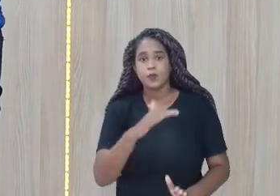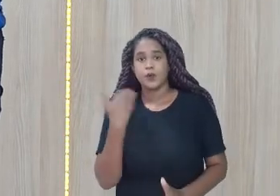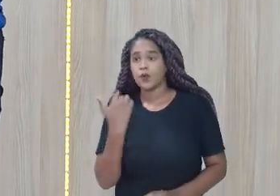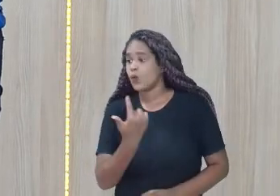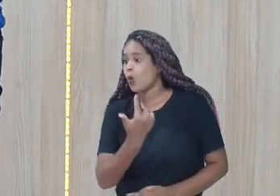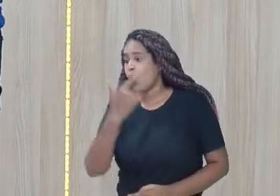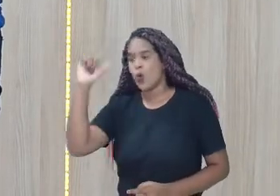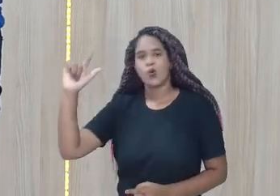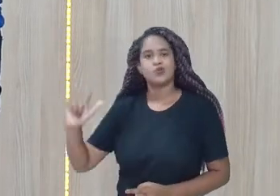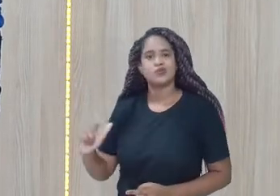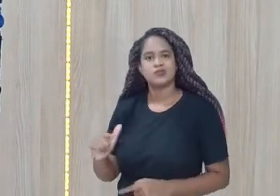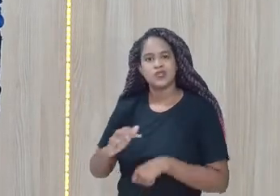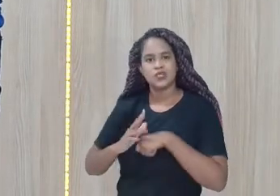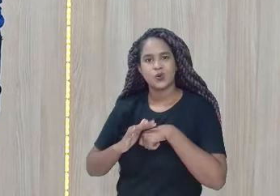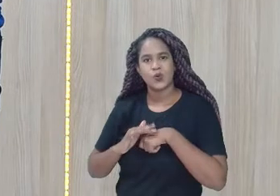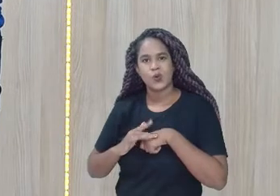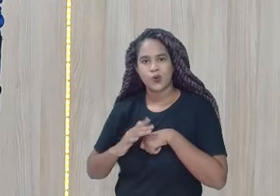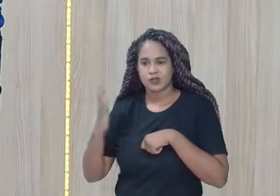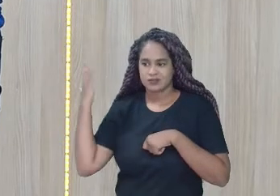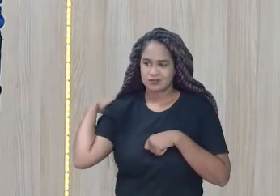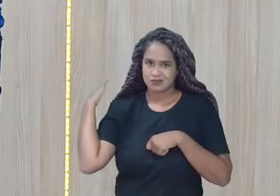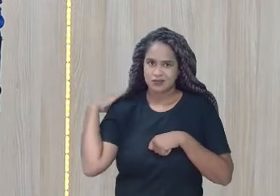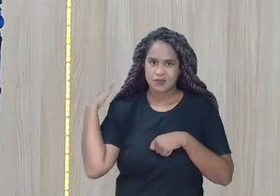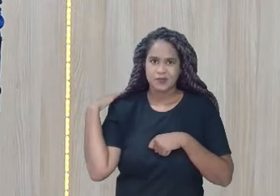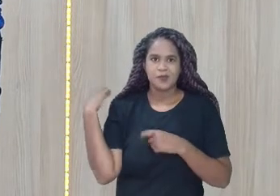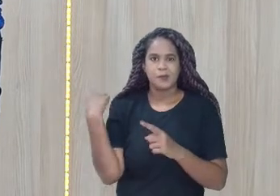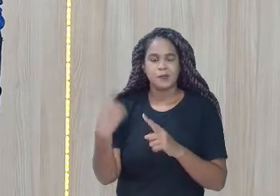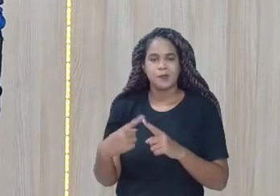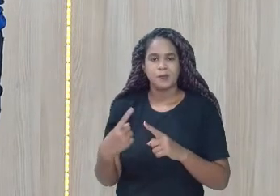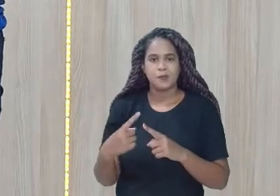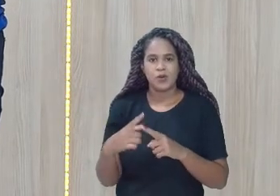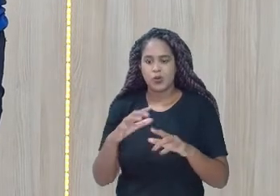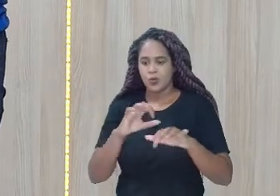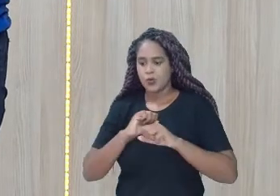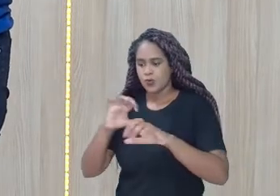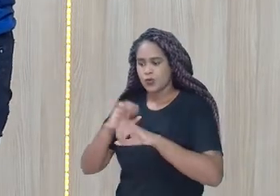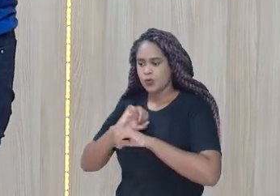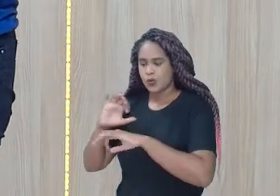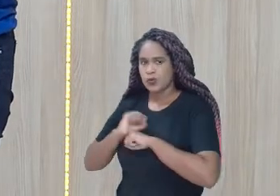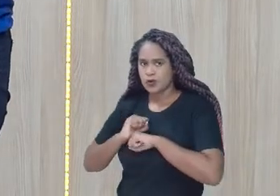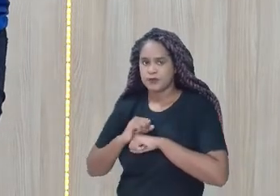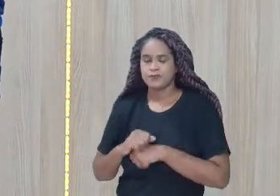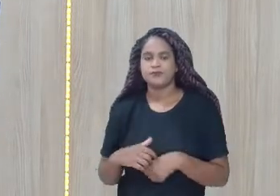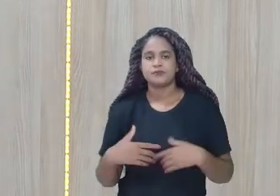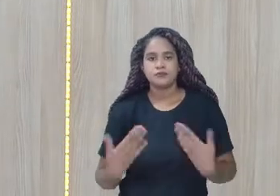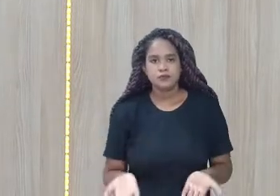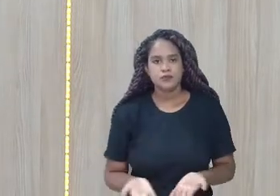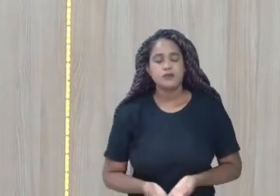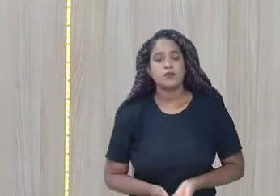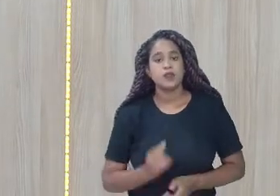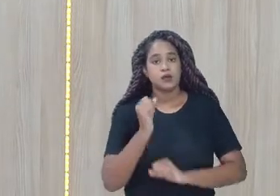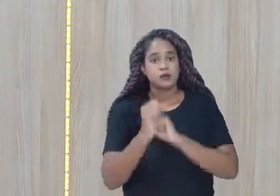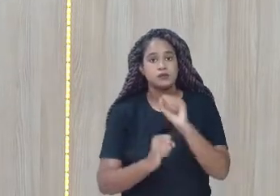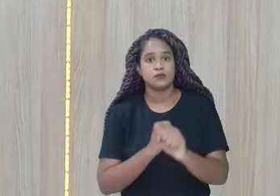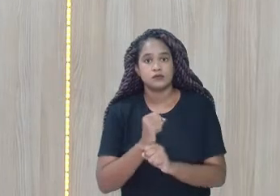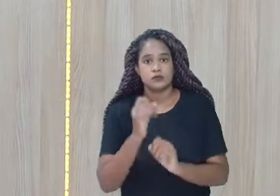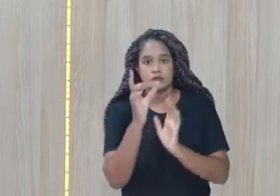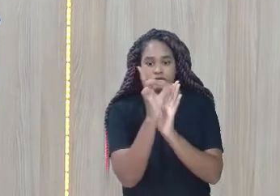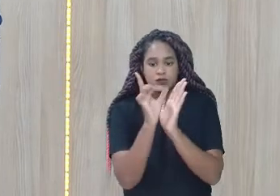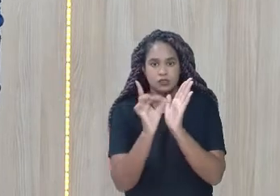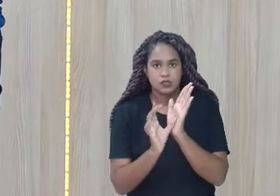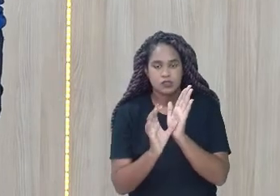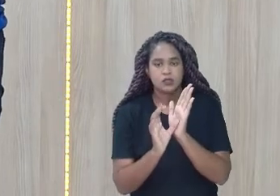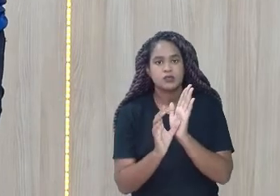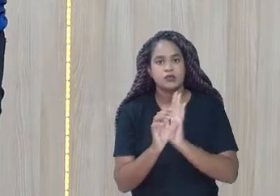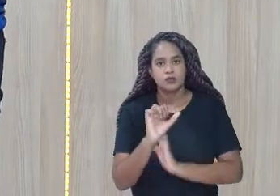uma doença que atingiu os seus pulmões e morreu rapidamente. Então, aí foi em 1980 que descobriram esse